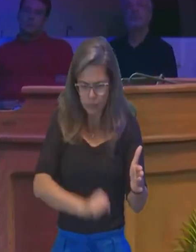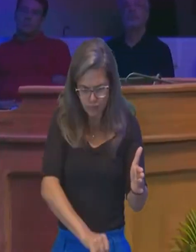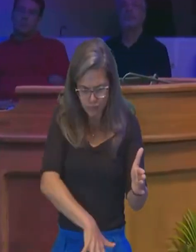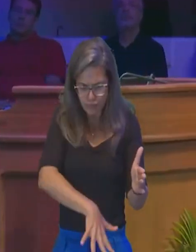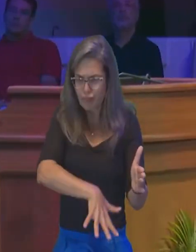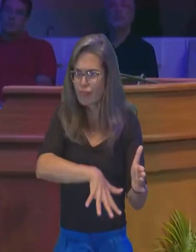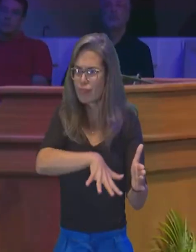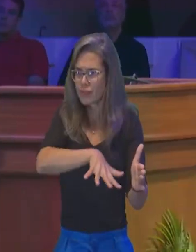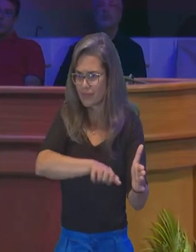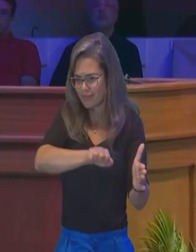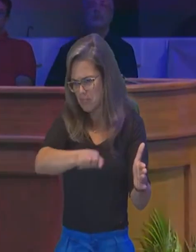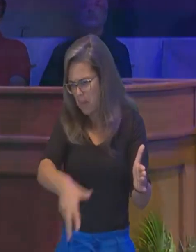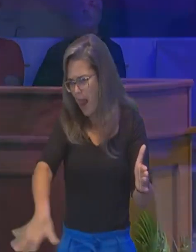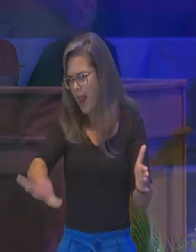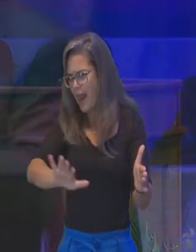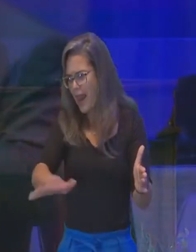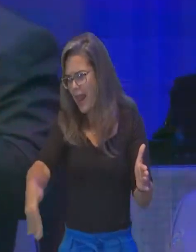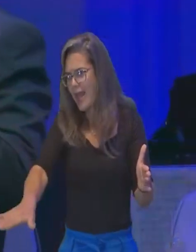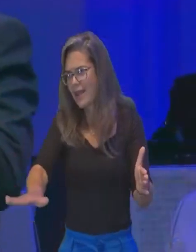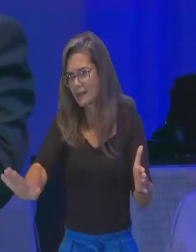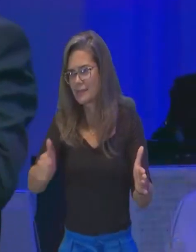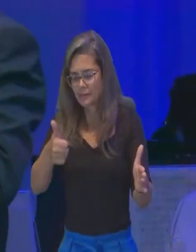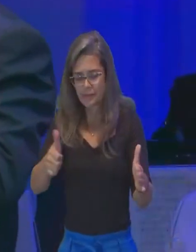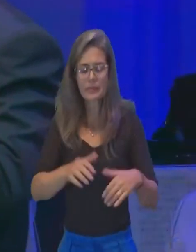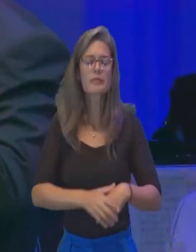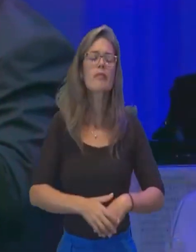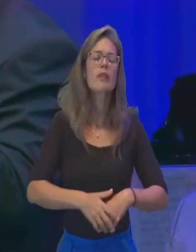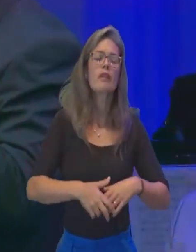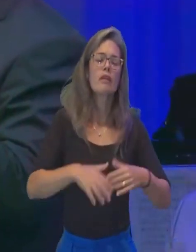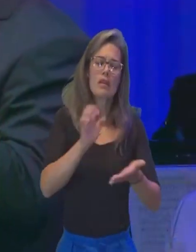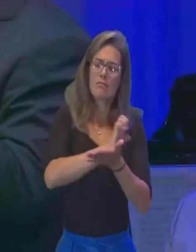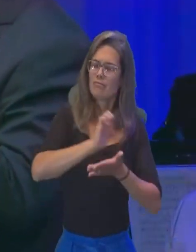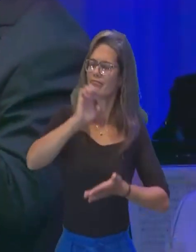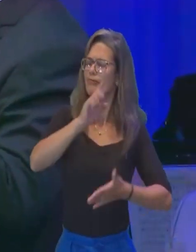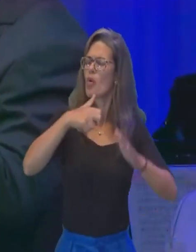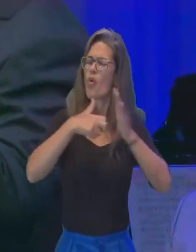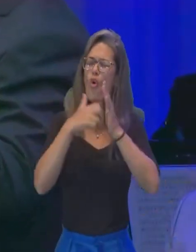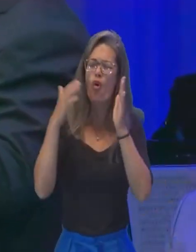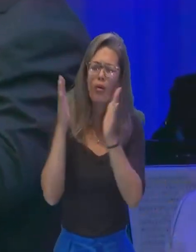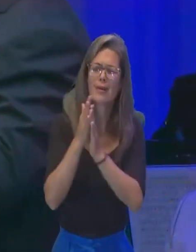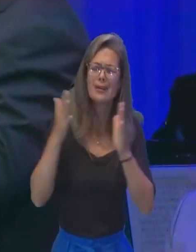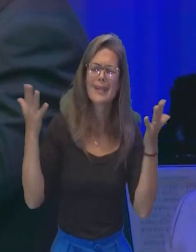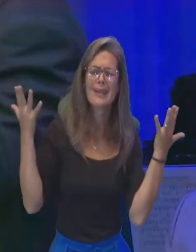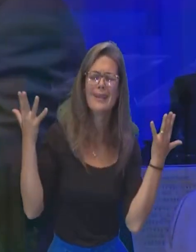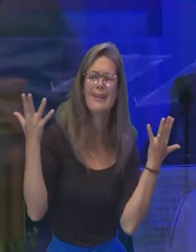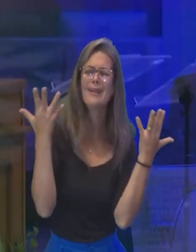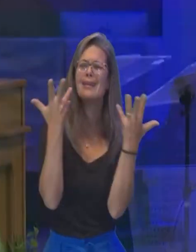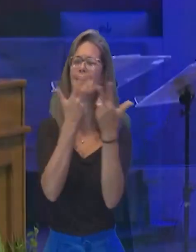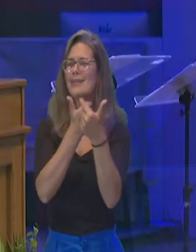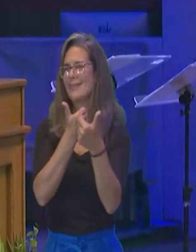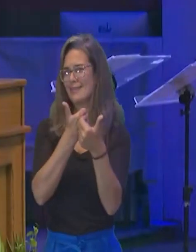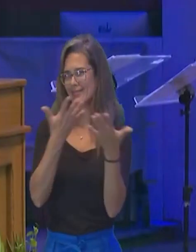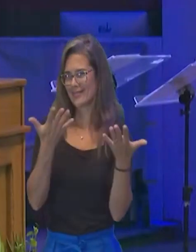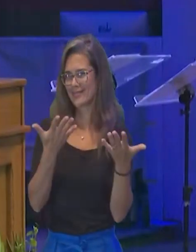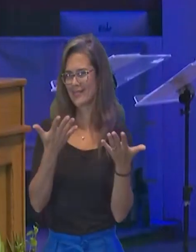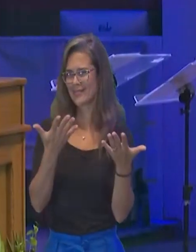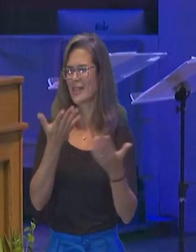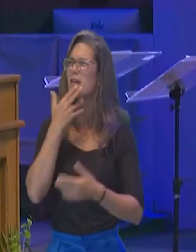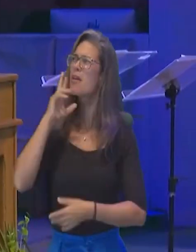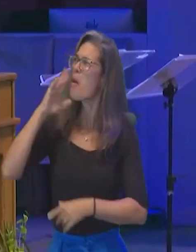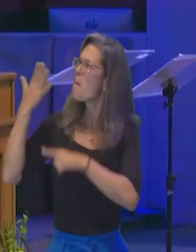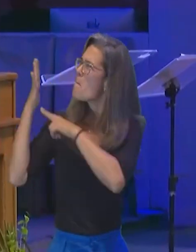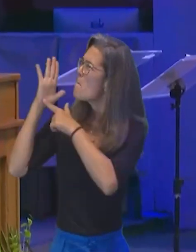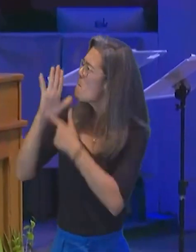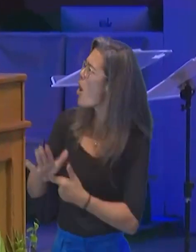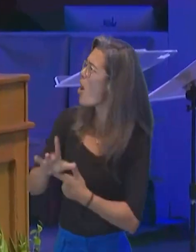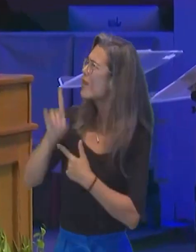daquela vala que havia sido feito. E Elias faz uma linda oração, ele diz assim: Senhor, mostra para este